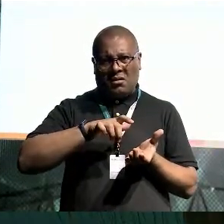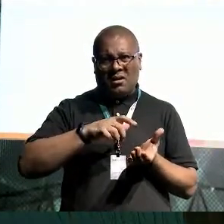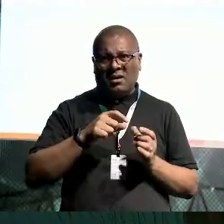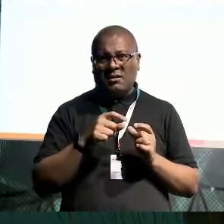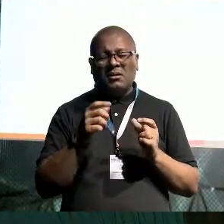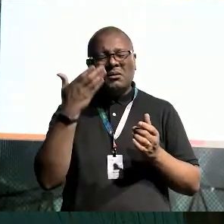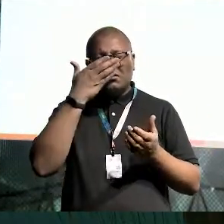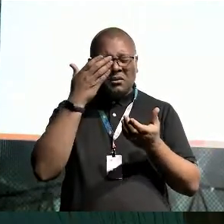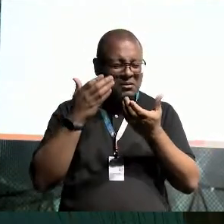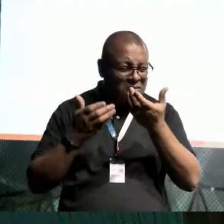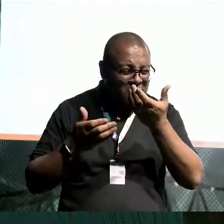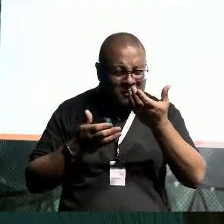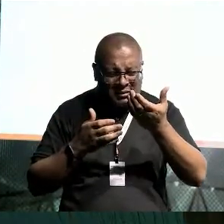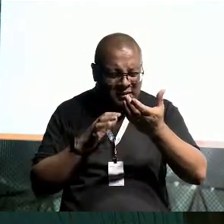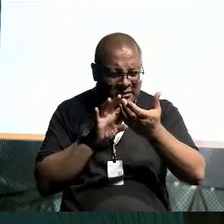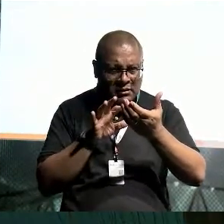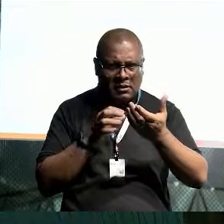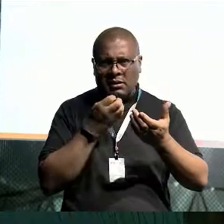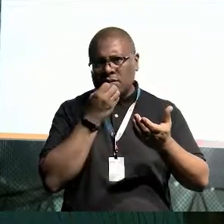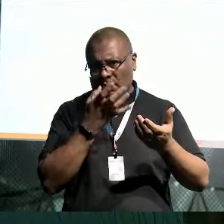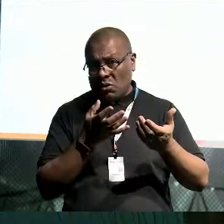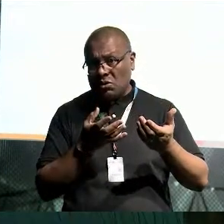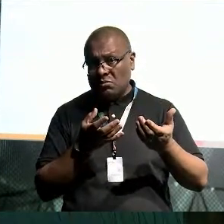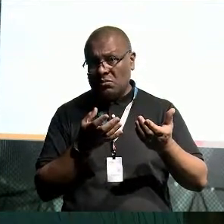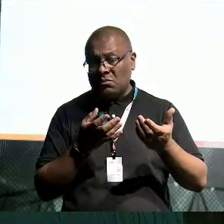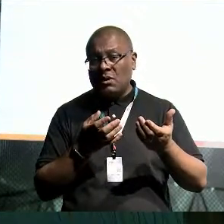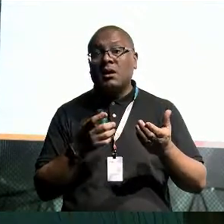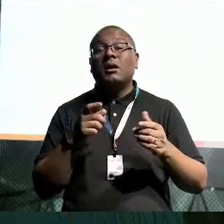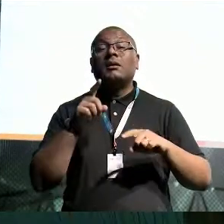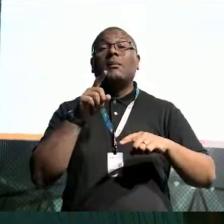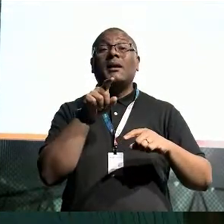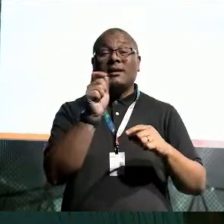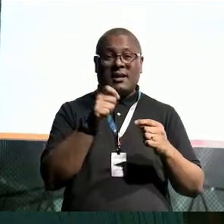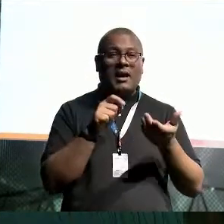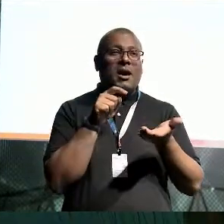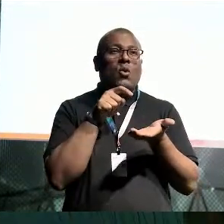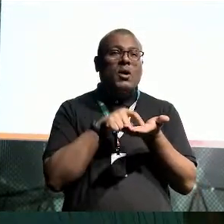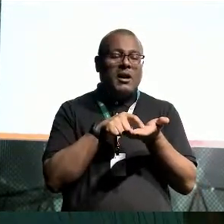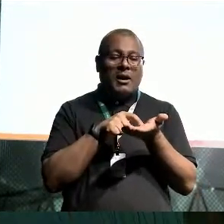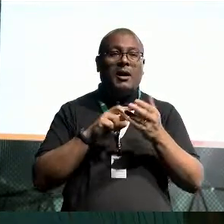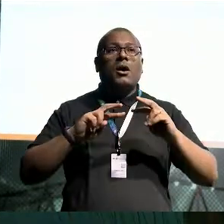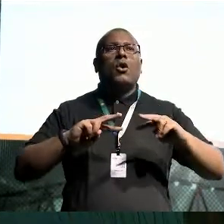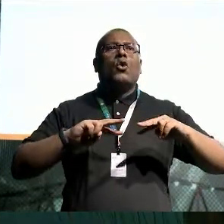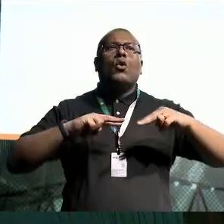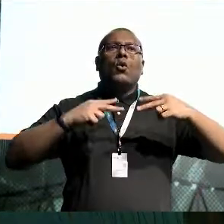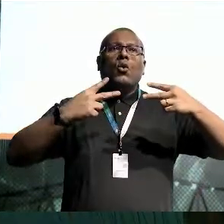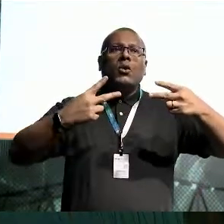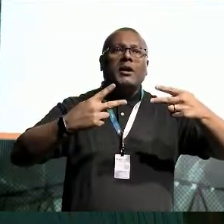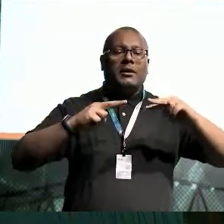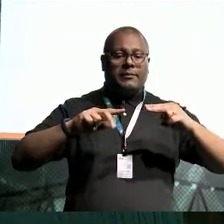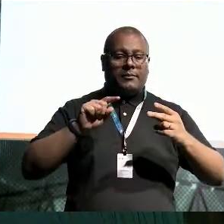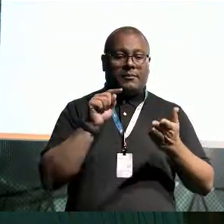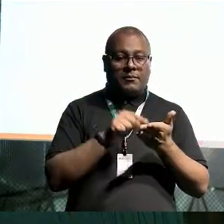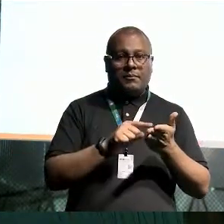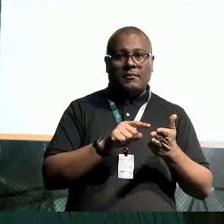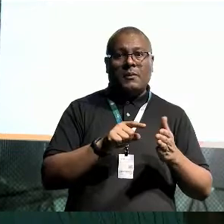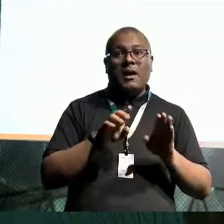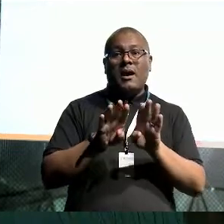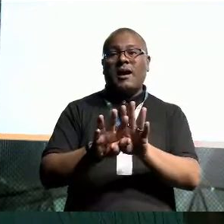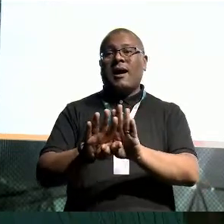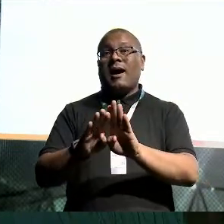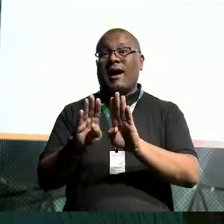não enxerga muito bem? Ela também vê os itens clicáveis. Será que aquele link está realmente me levando para onde ele tem que